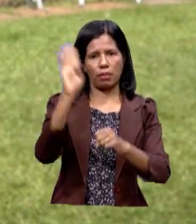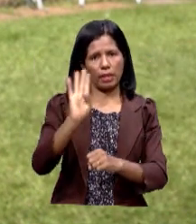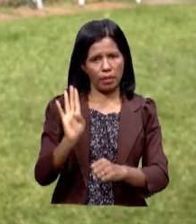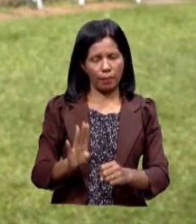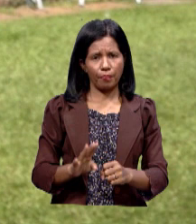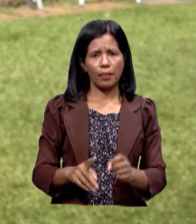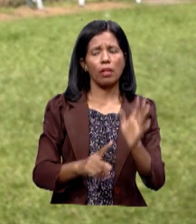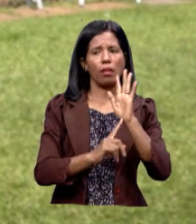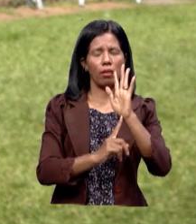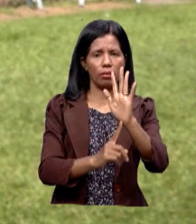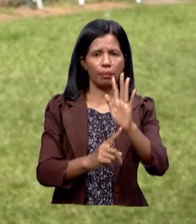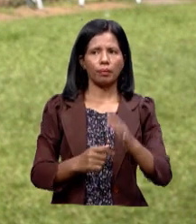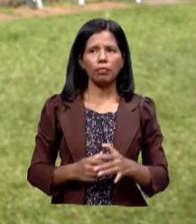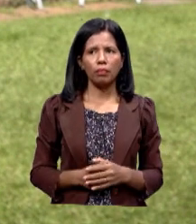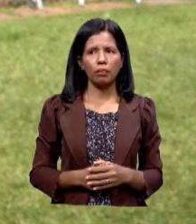até nekatak